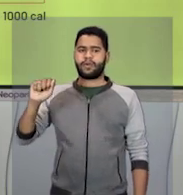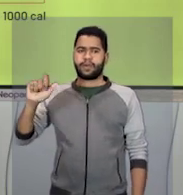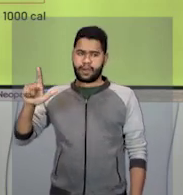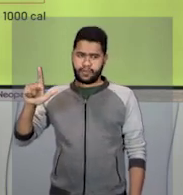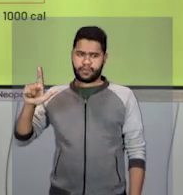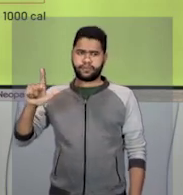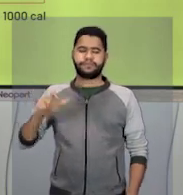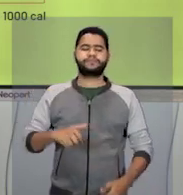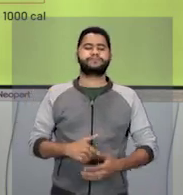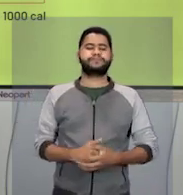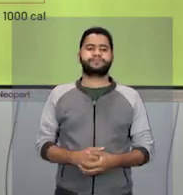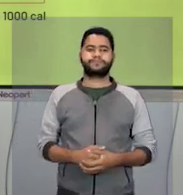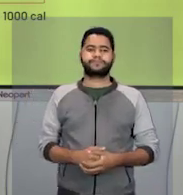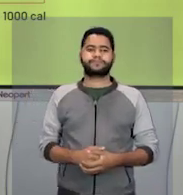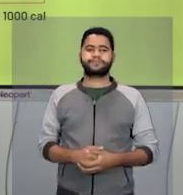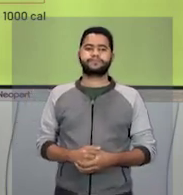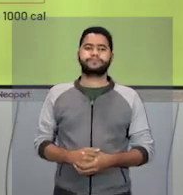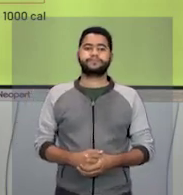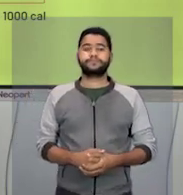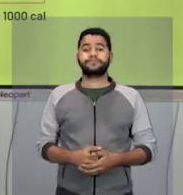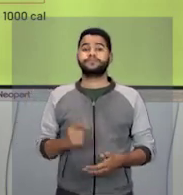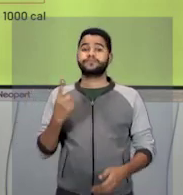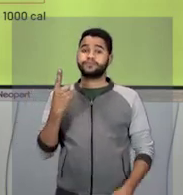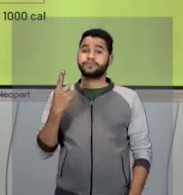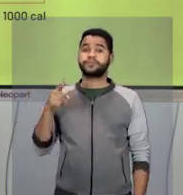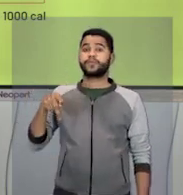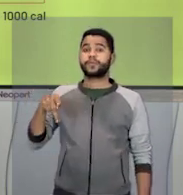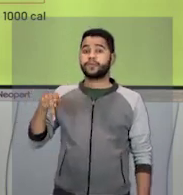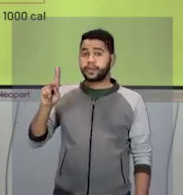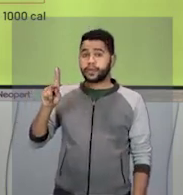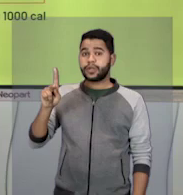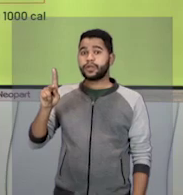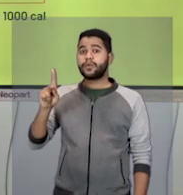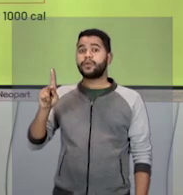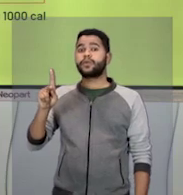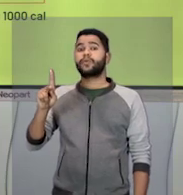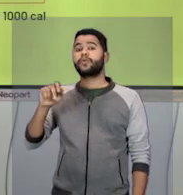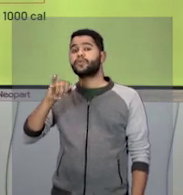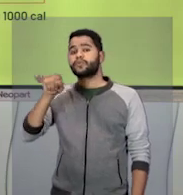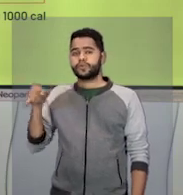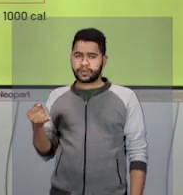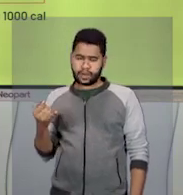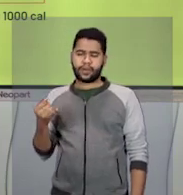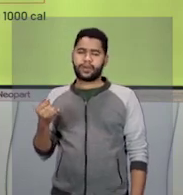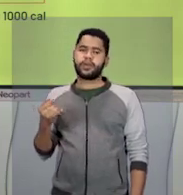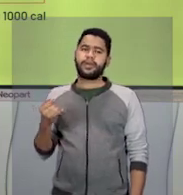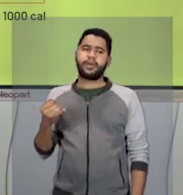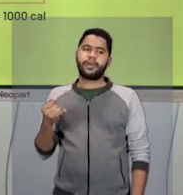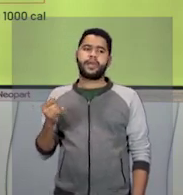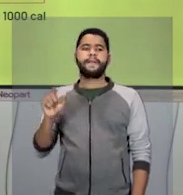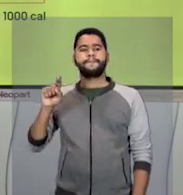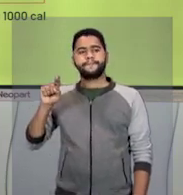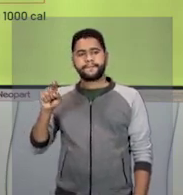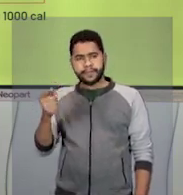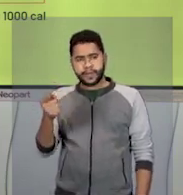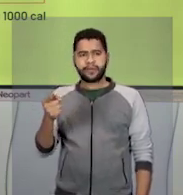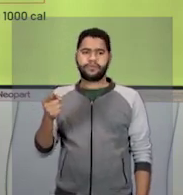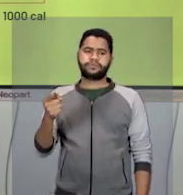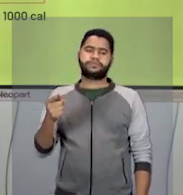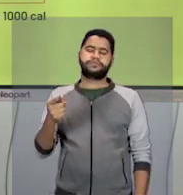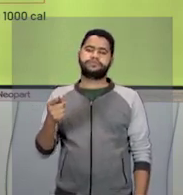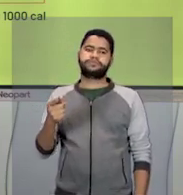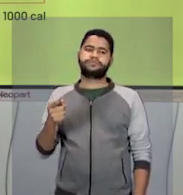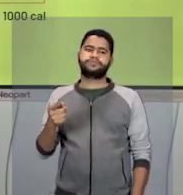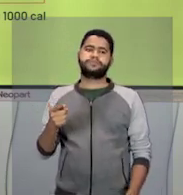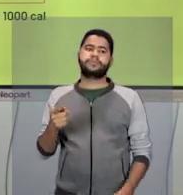1 quilocaloria, 1 quilojoule, certo? O